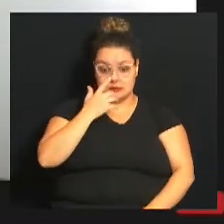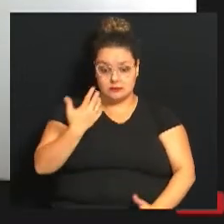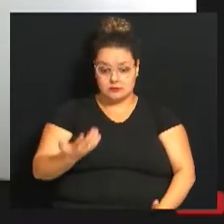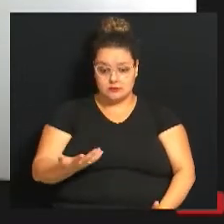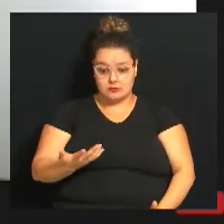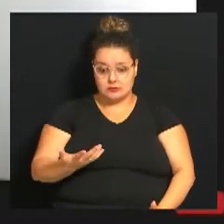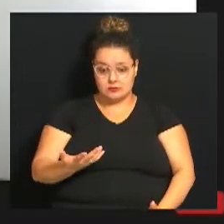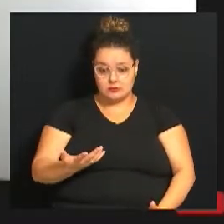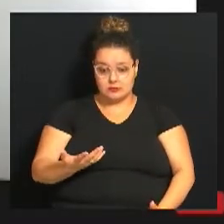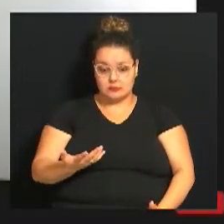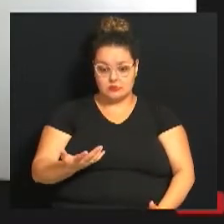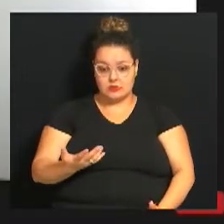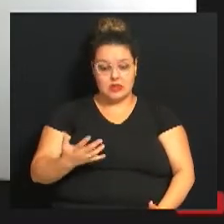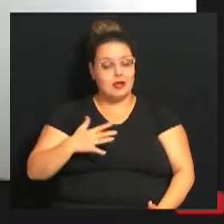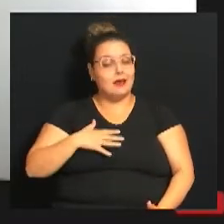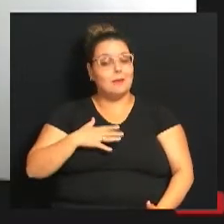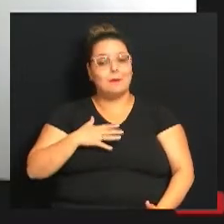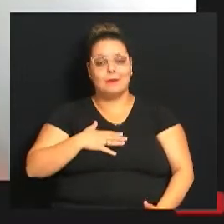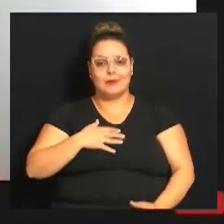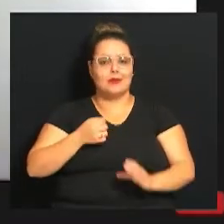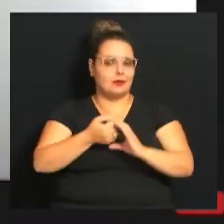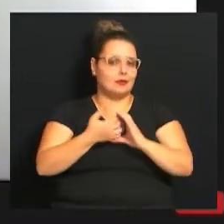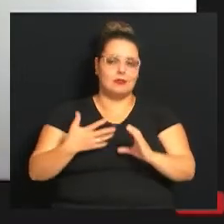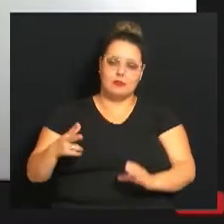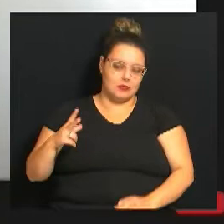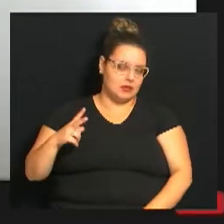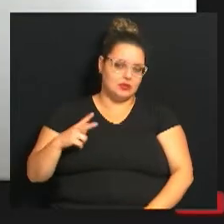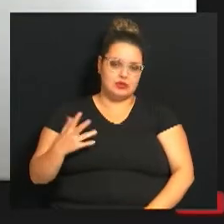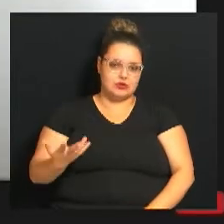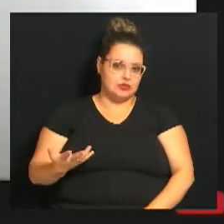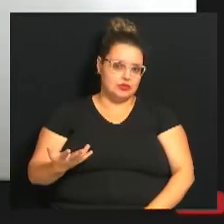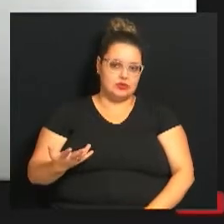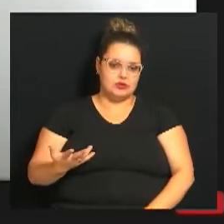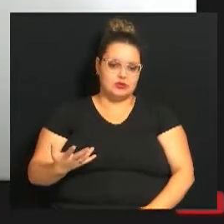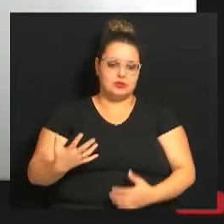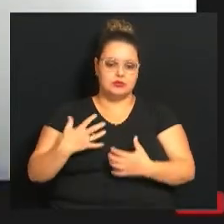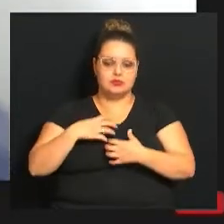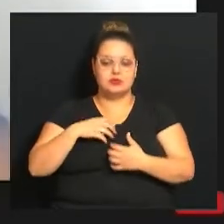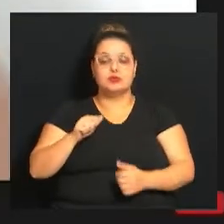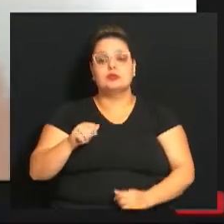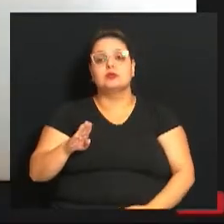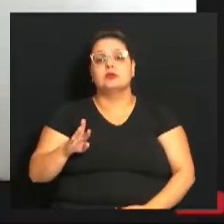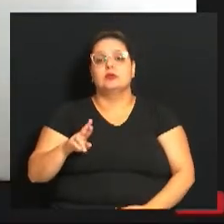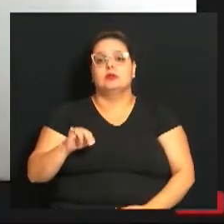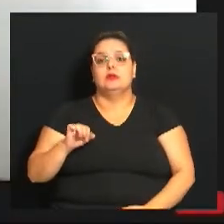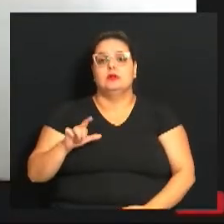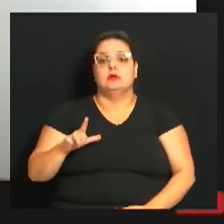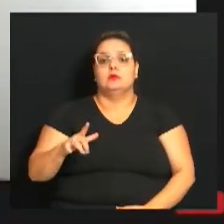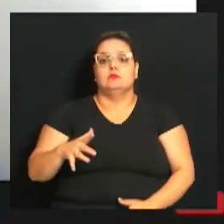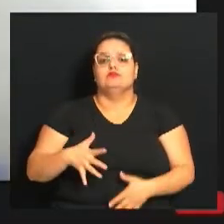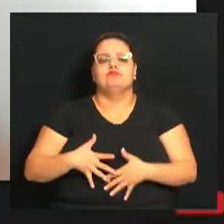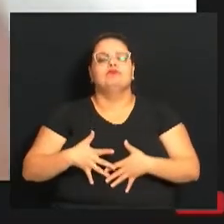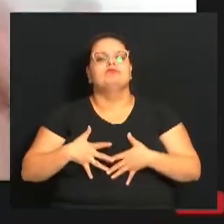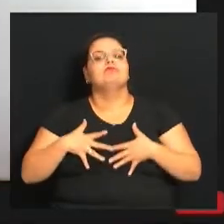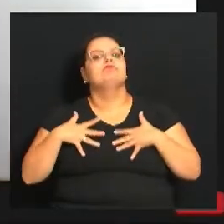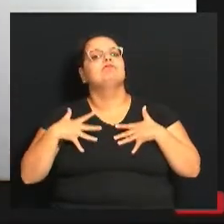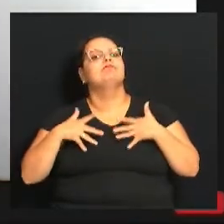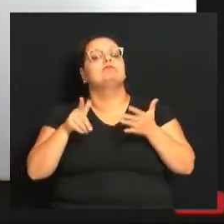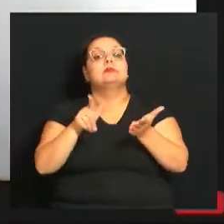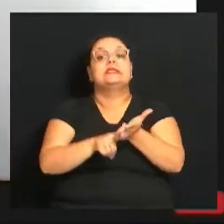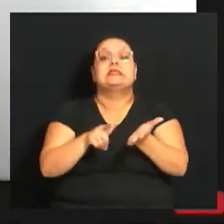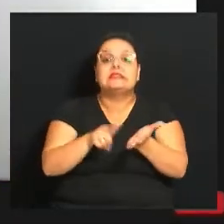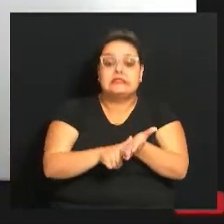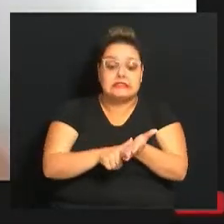muito minha, né? Eu vejo que, principalmente na Abril, né, que a gente tinha uma coisa, um orgulho muito grande do papel, de ter a revista